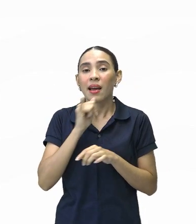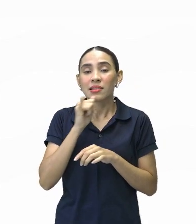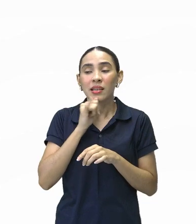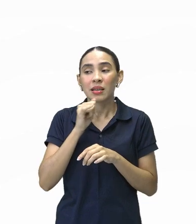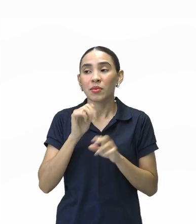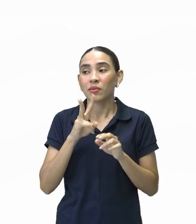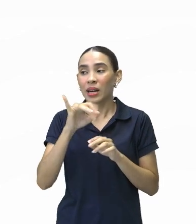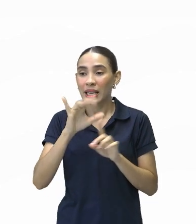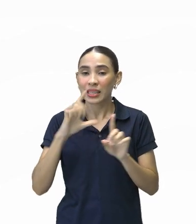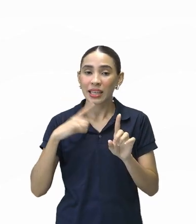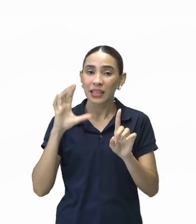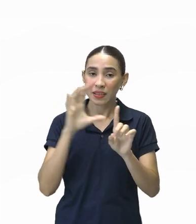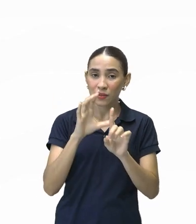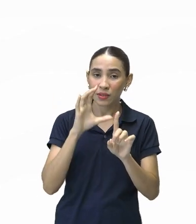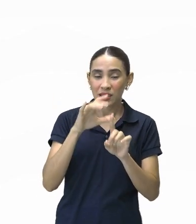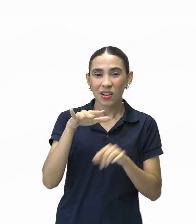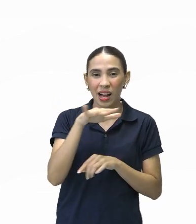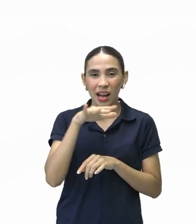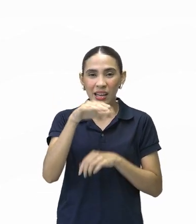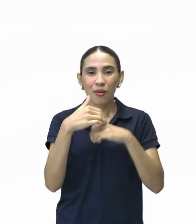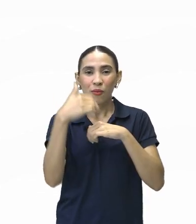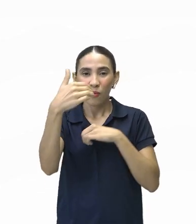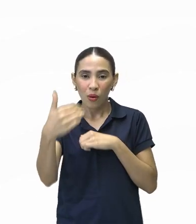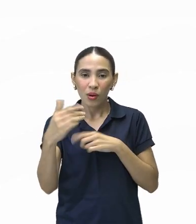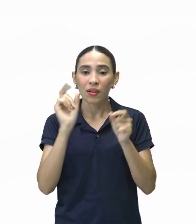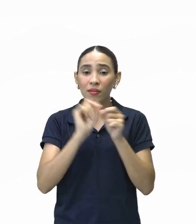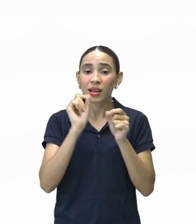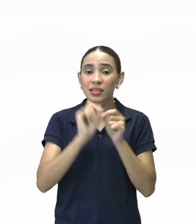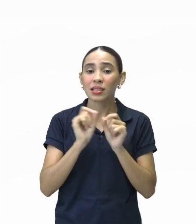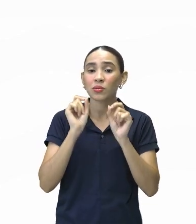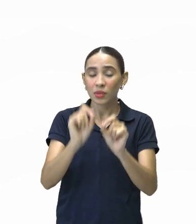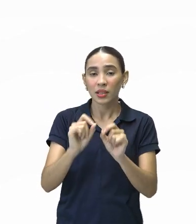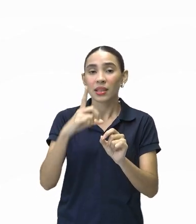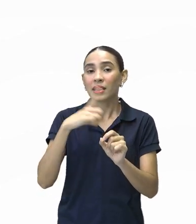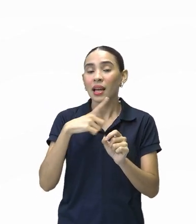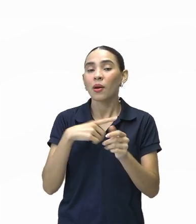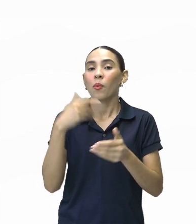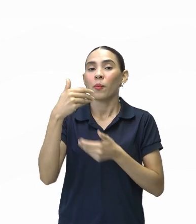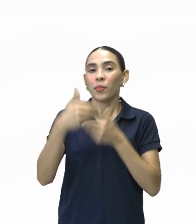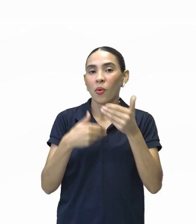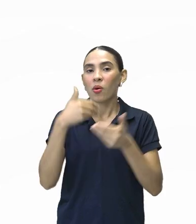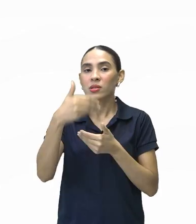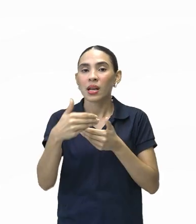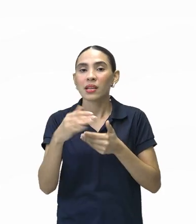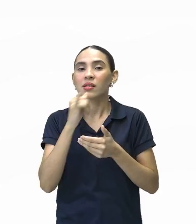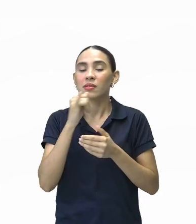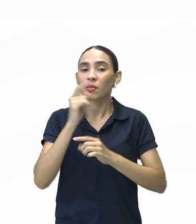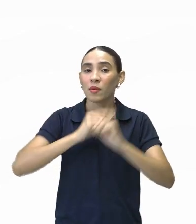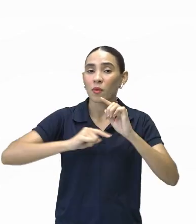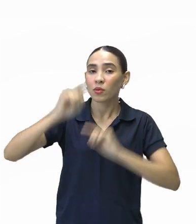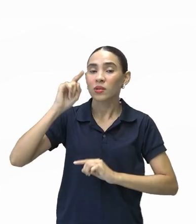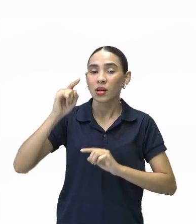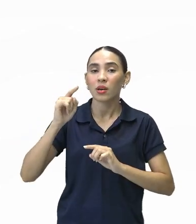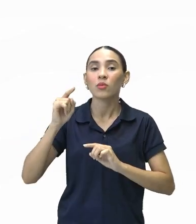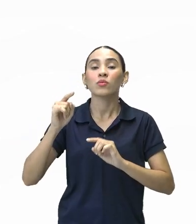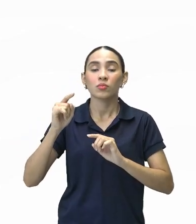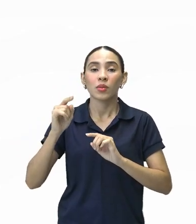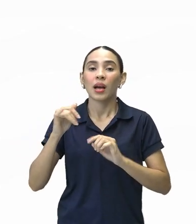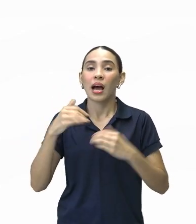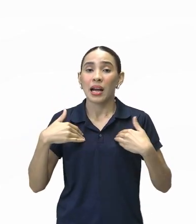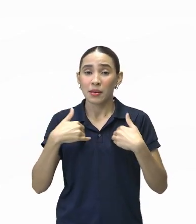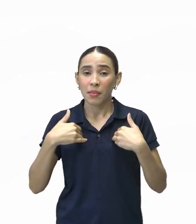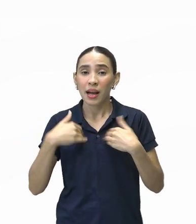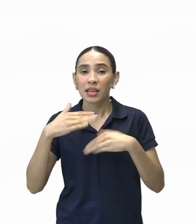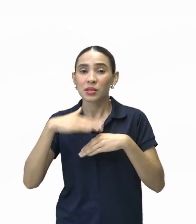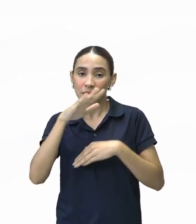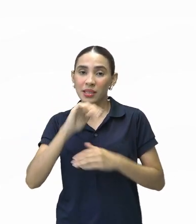aí está sendo influenciado pelo meio externo, fazendo com que ocorra o processo de evolução a partir dos indivíduos que são